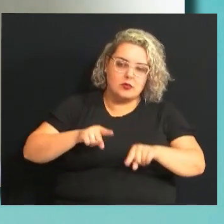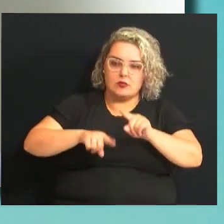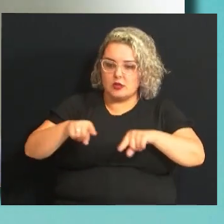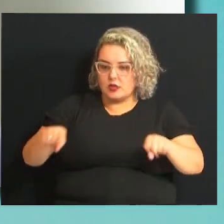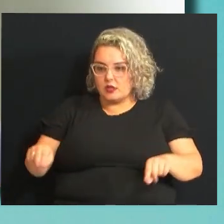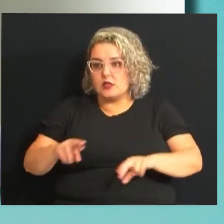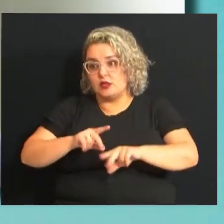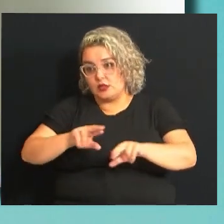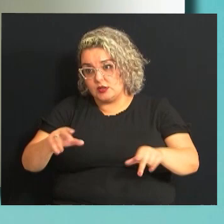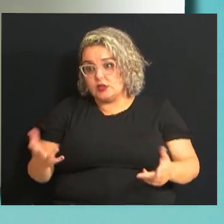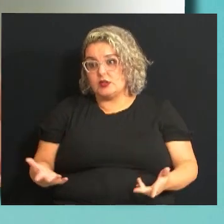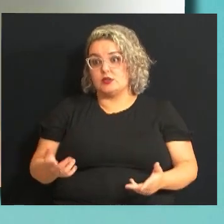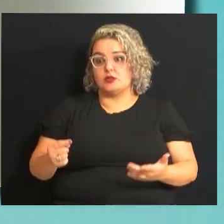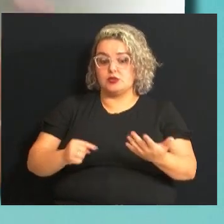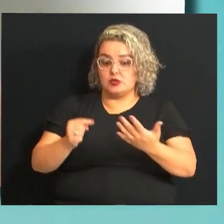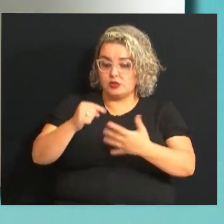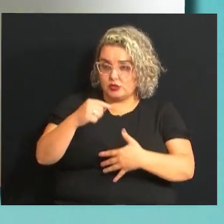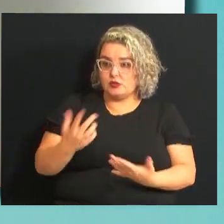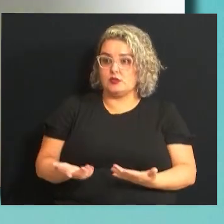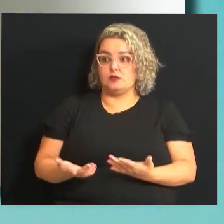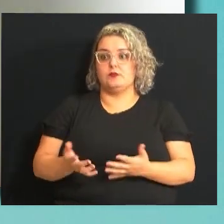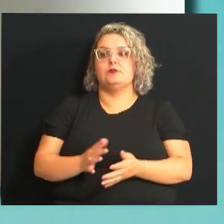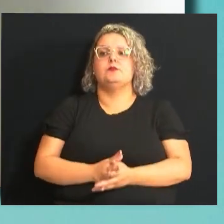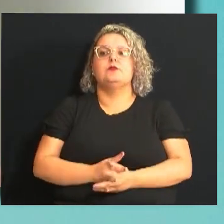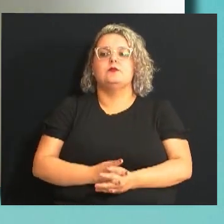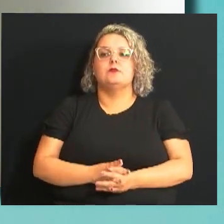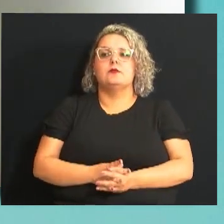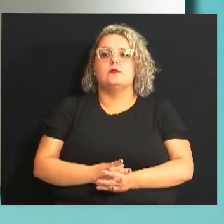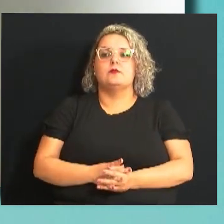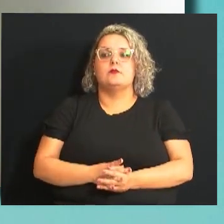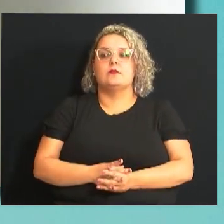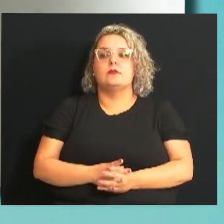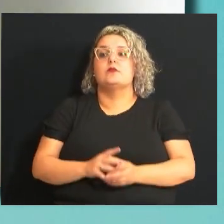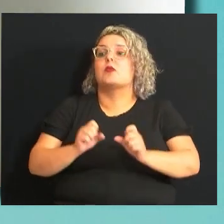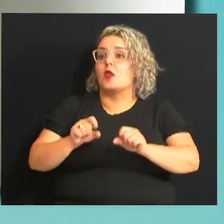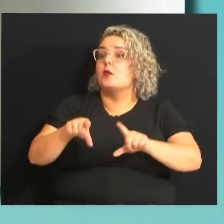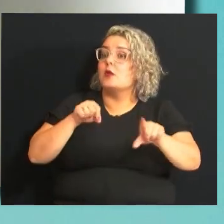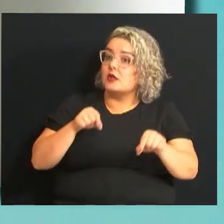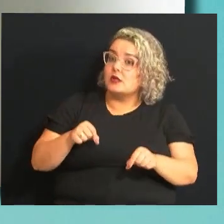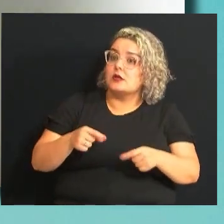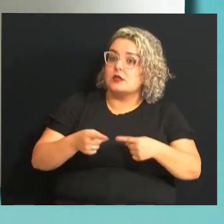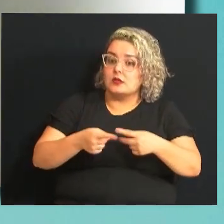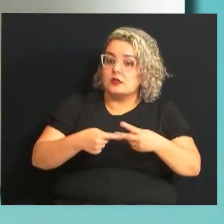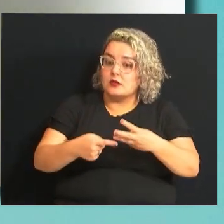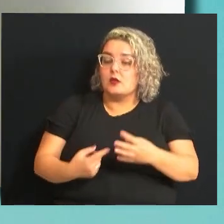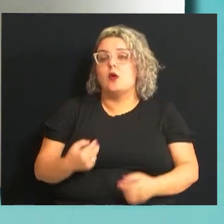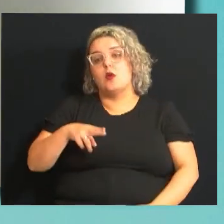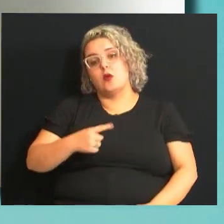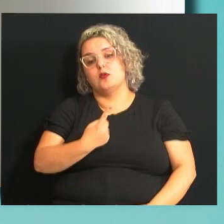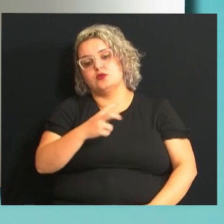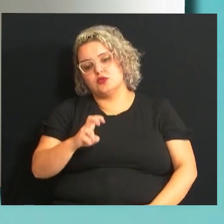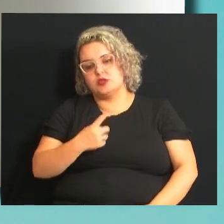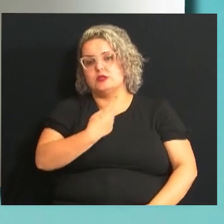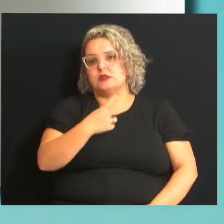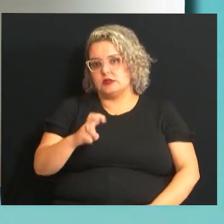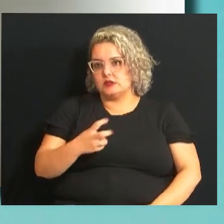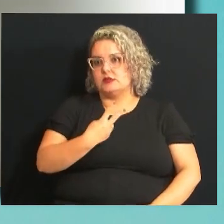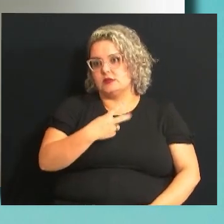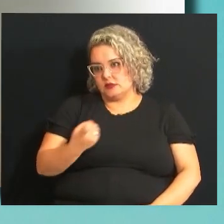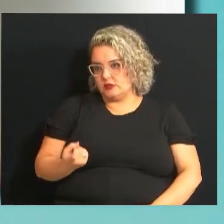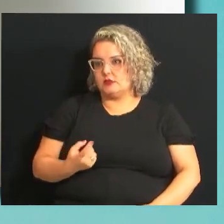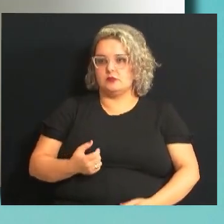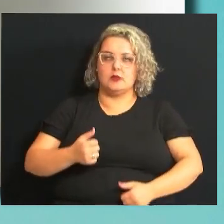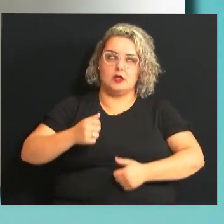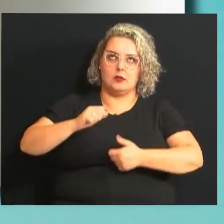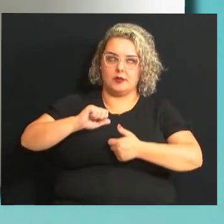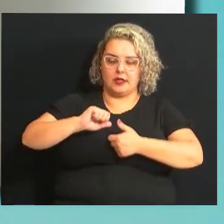distintos. Cada uma vem com quantidades diferentes e variedades diferentes de itens. E você pode